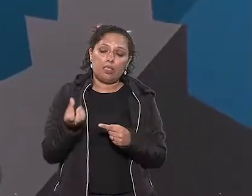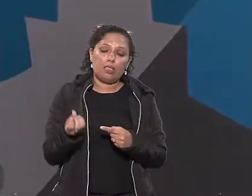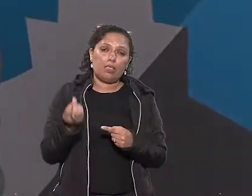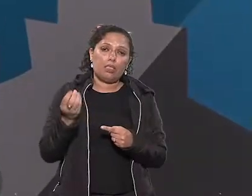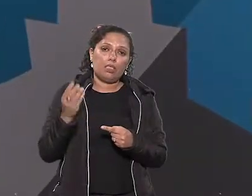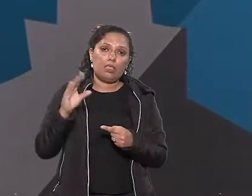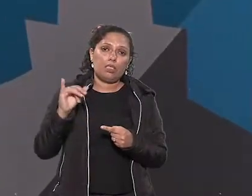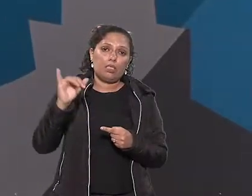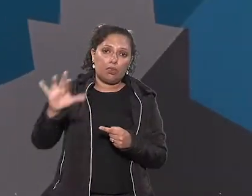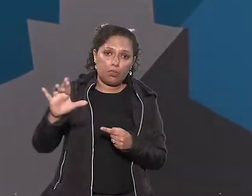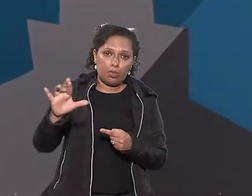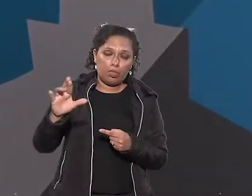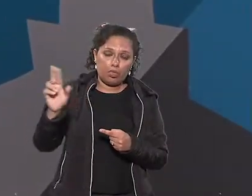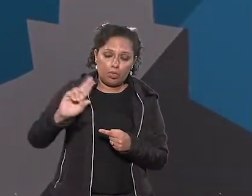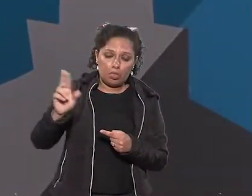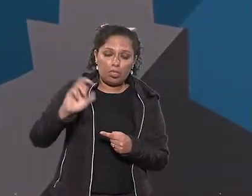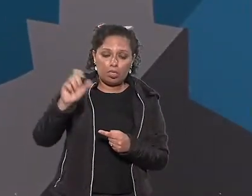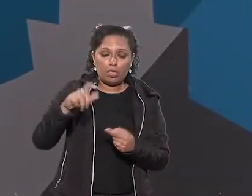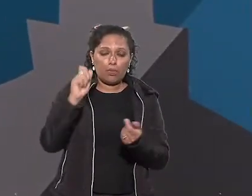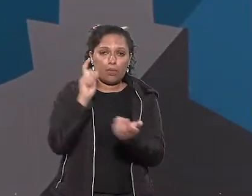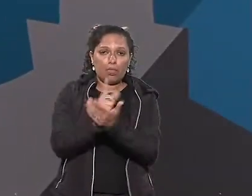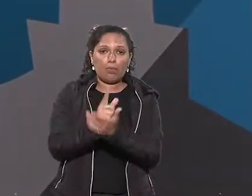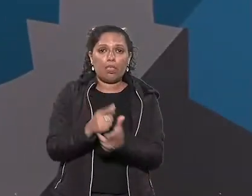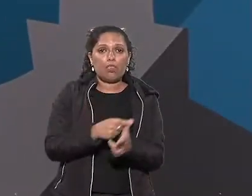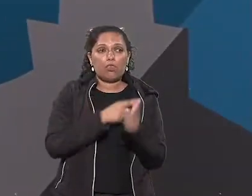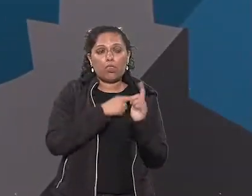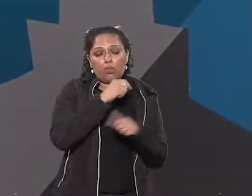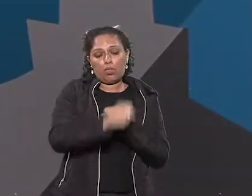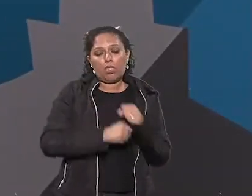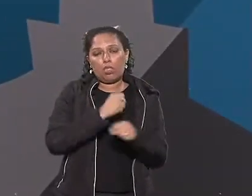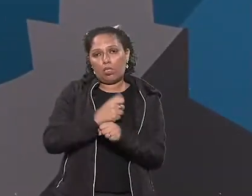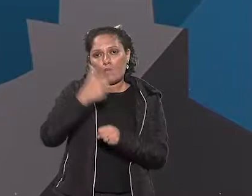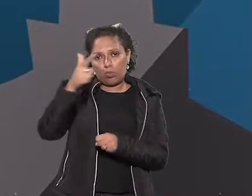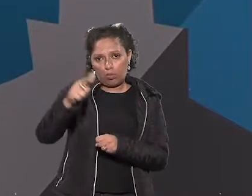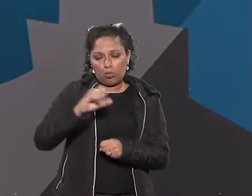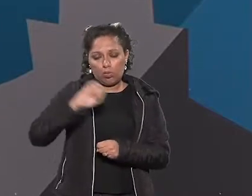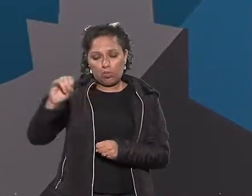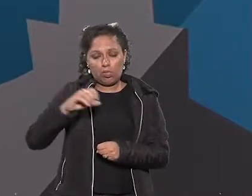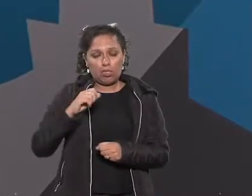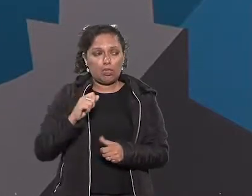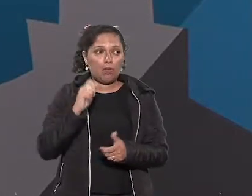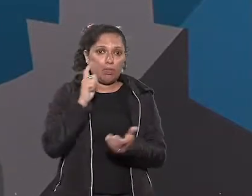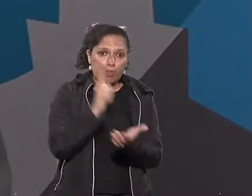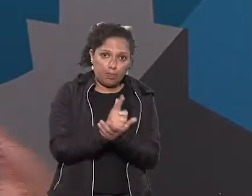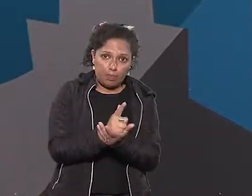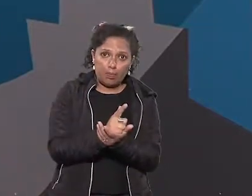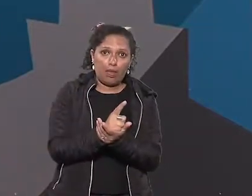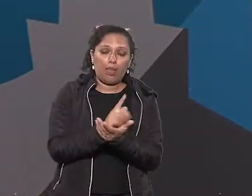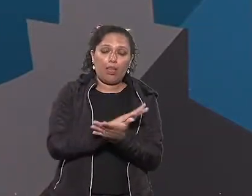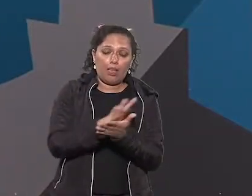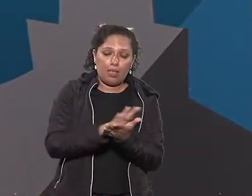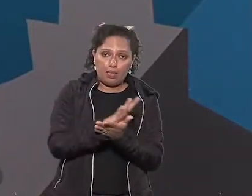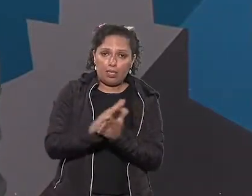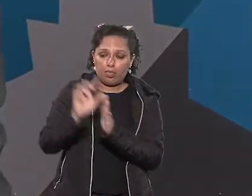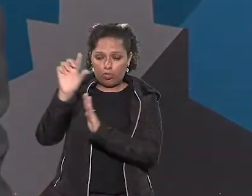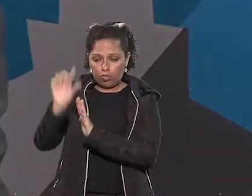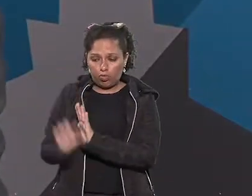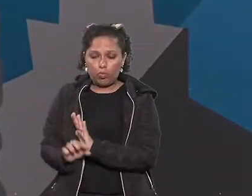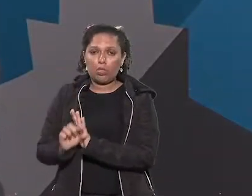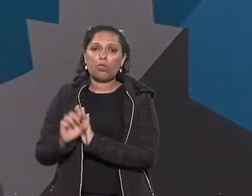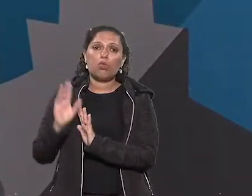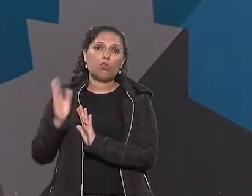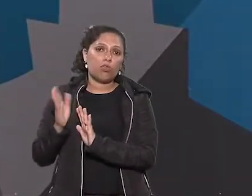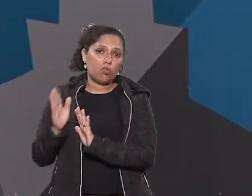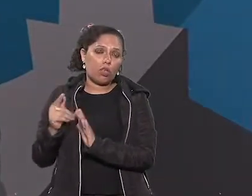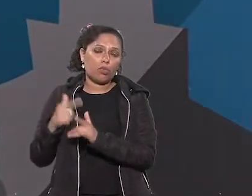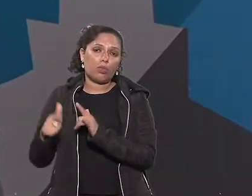6 bilhões que é para pagar a dívida do ano que vem. Se não tiver que pagar, esse rombo já diminui para